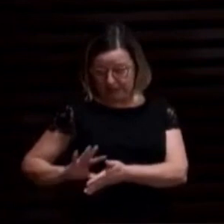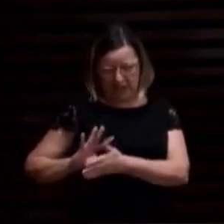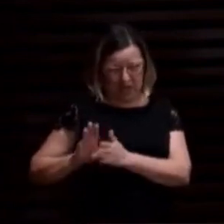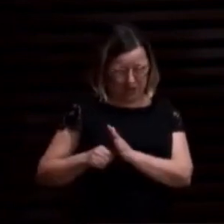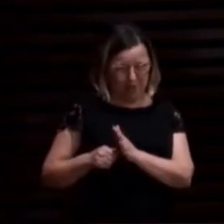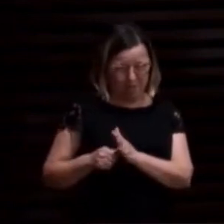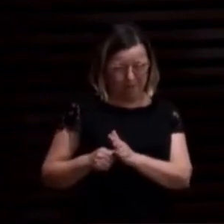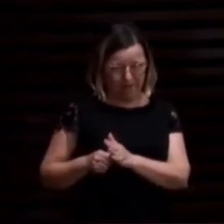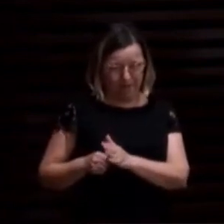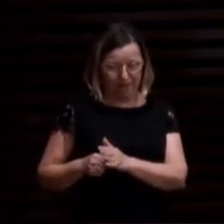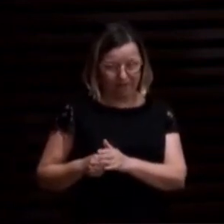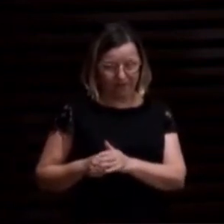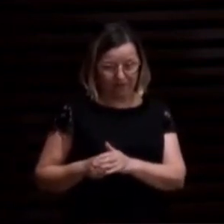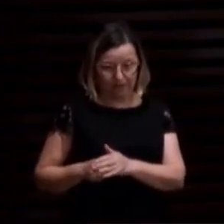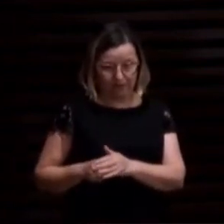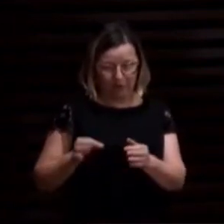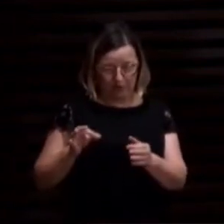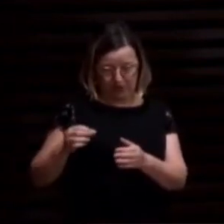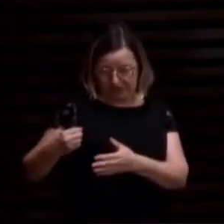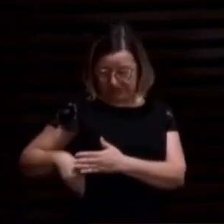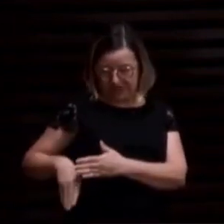tirava o que nela se lançava?